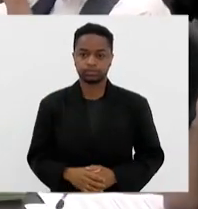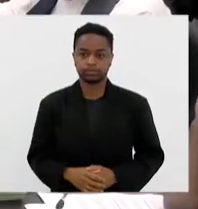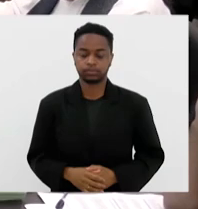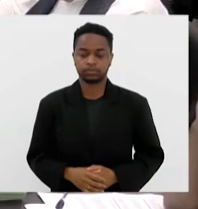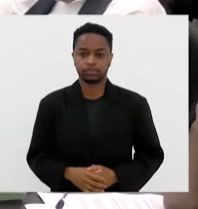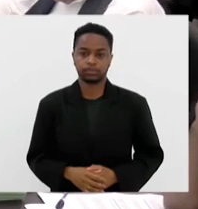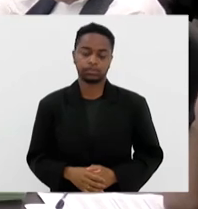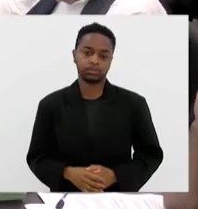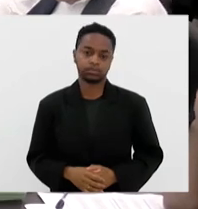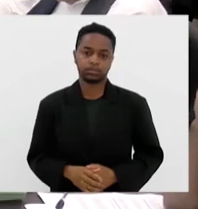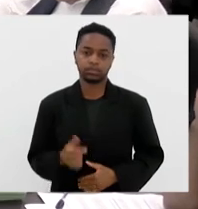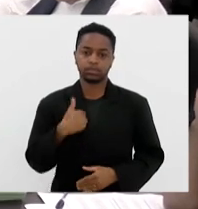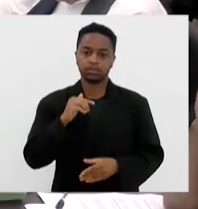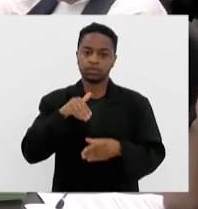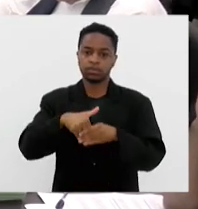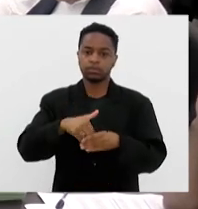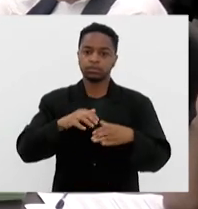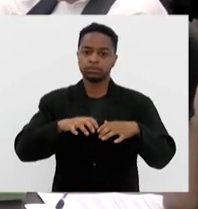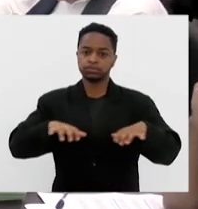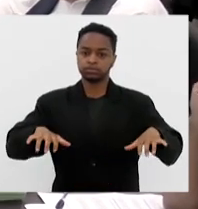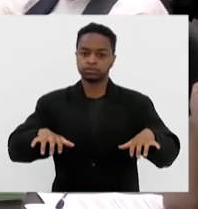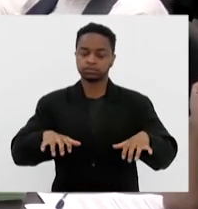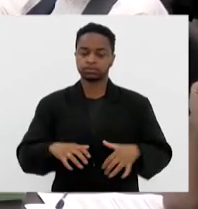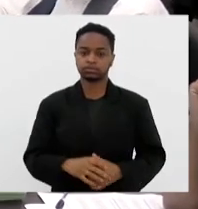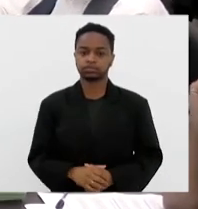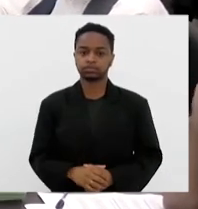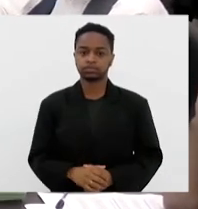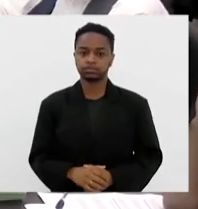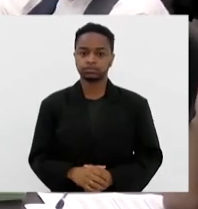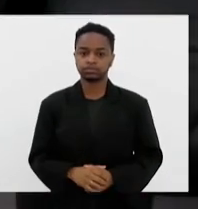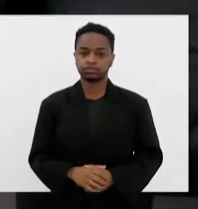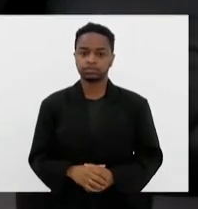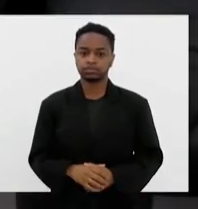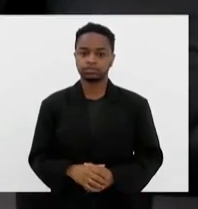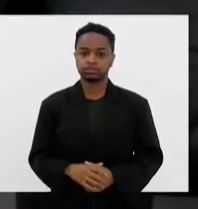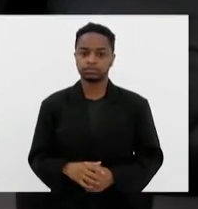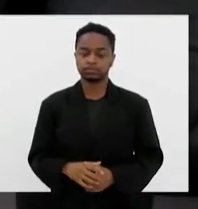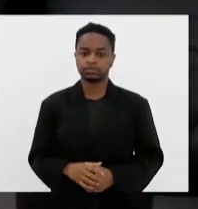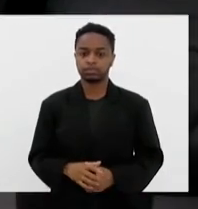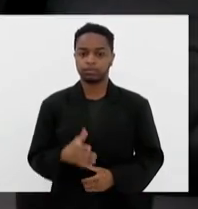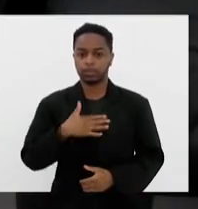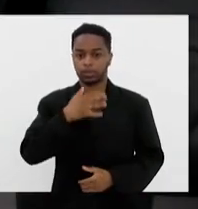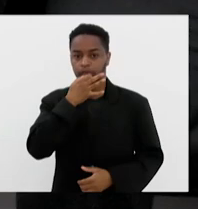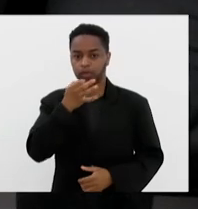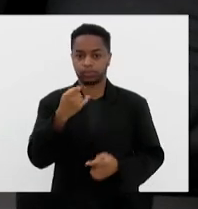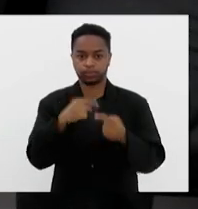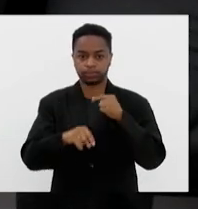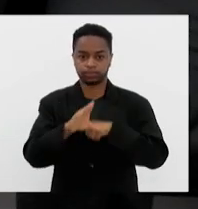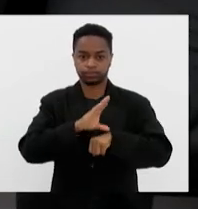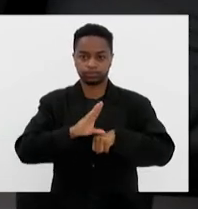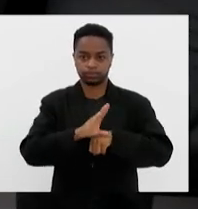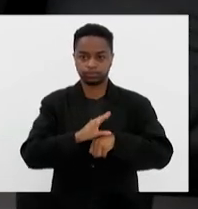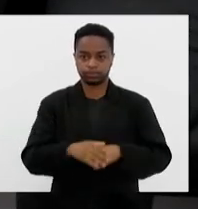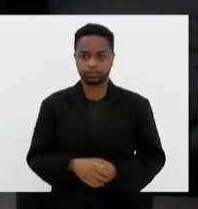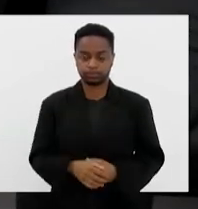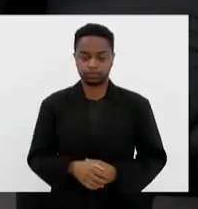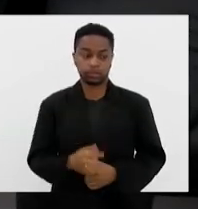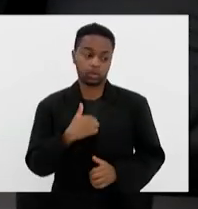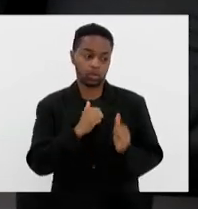apresentando voto em separado pela inconstitucionalidade. Já digo que vou acompanhar Vossa Excelência.